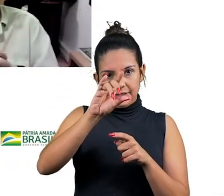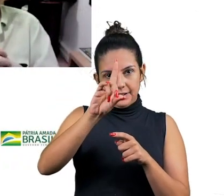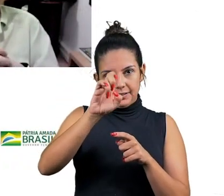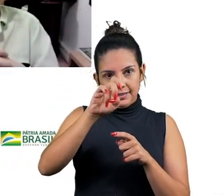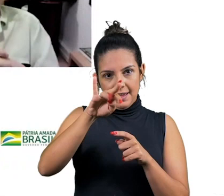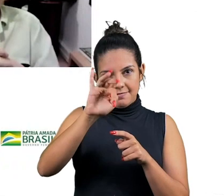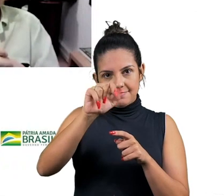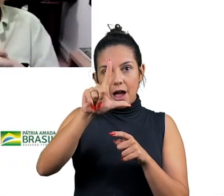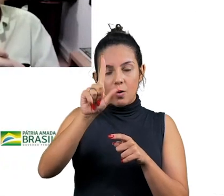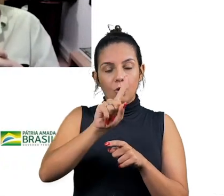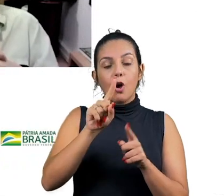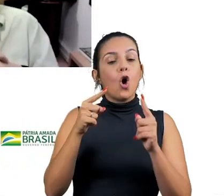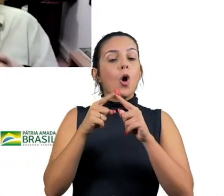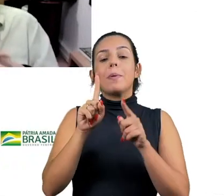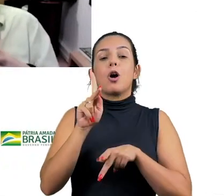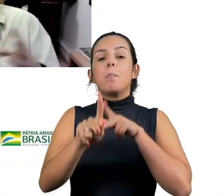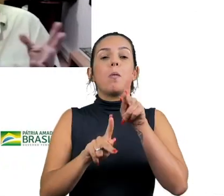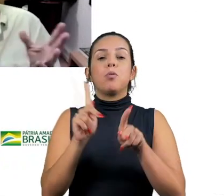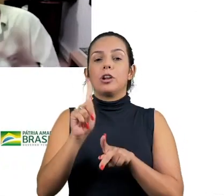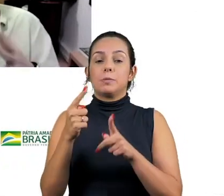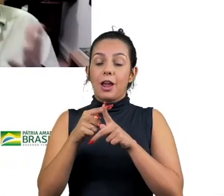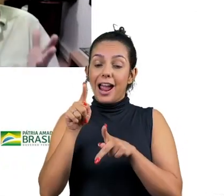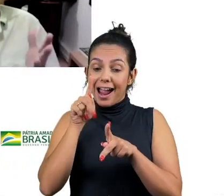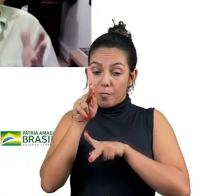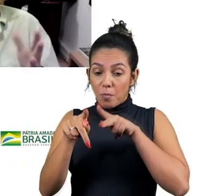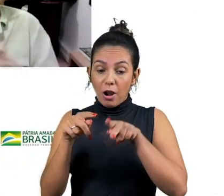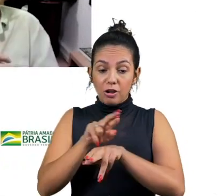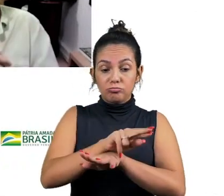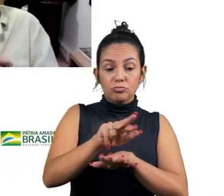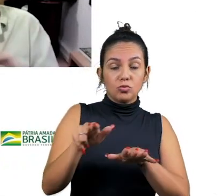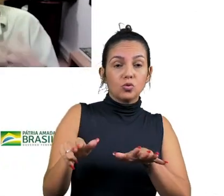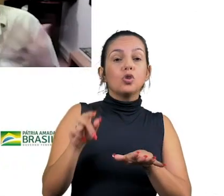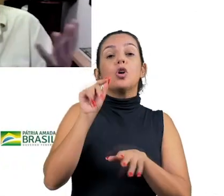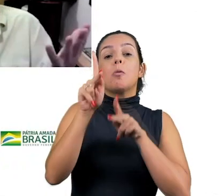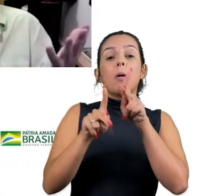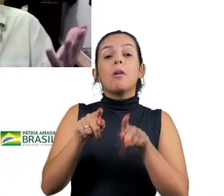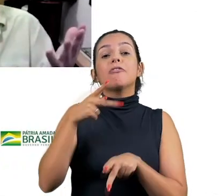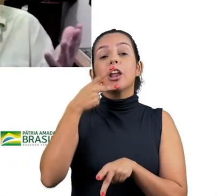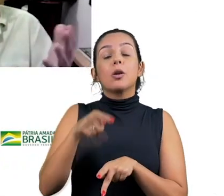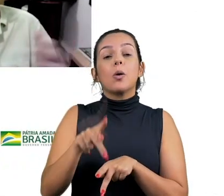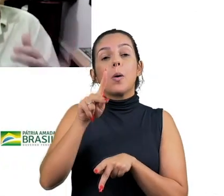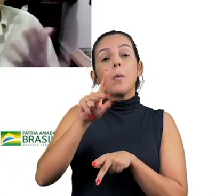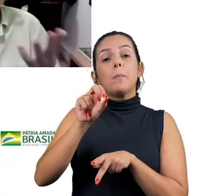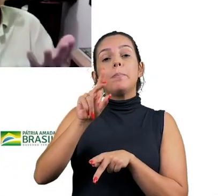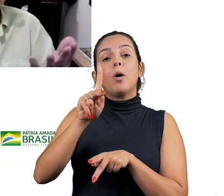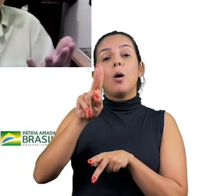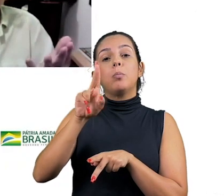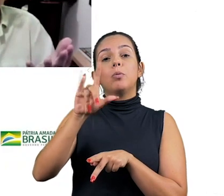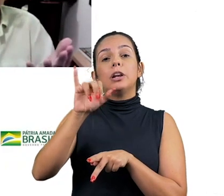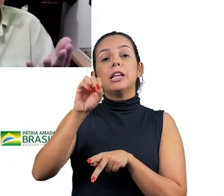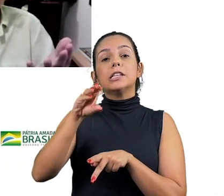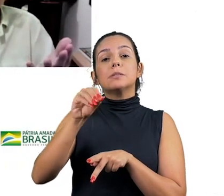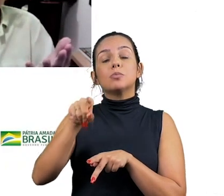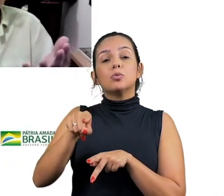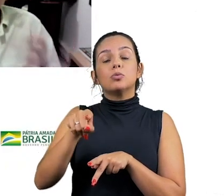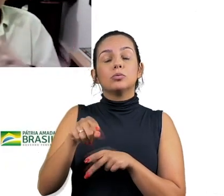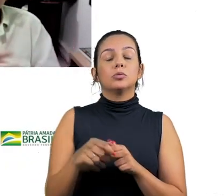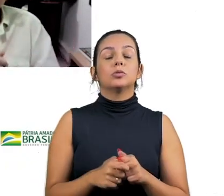heterogênea, né? Quer dizer, de que populismo nós estamos falando? Nós estamos falando do populismo